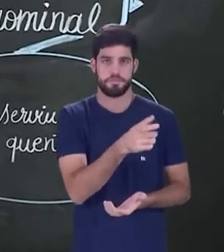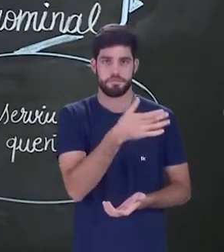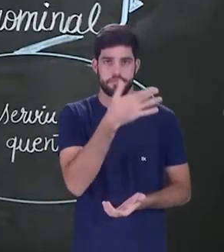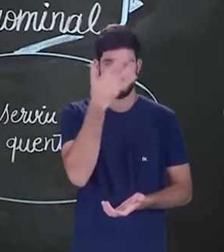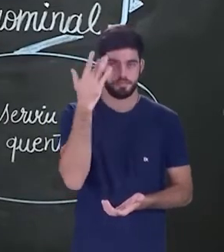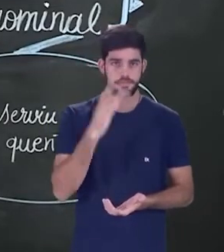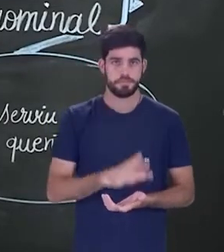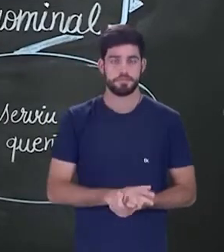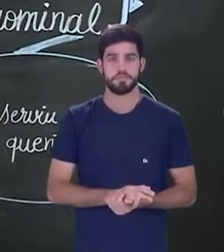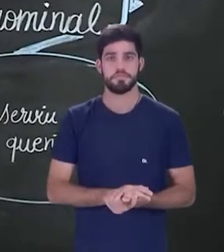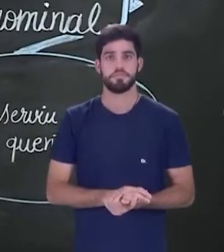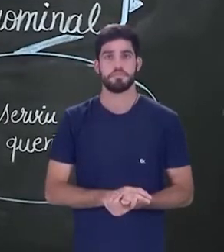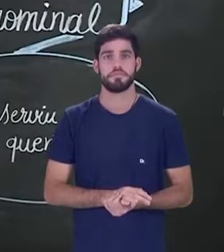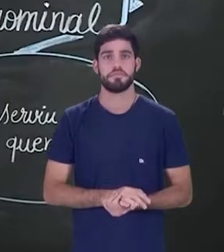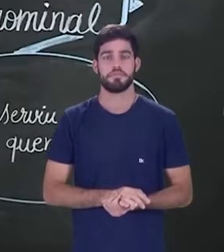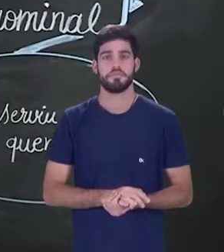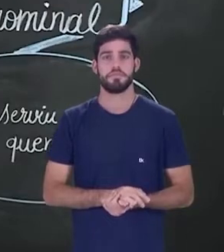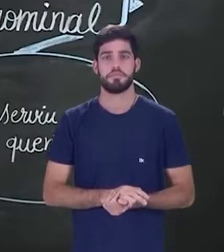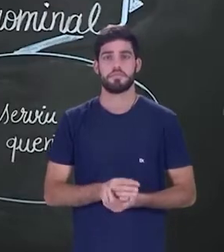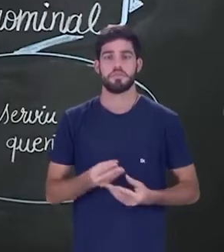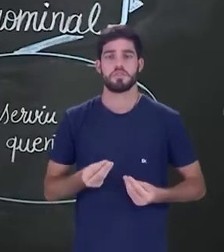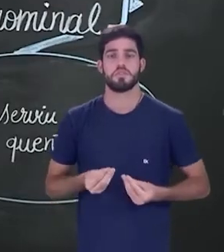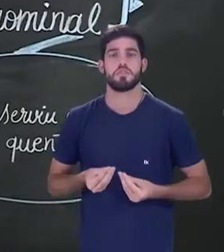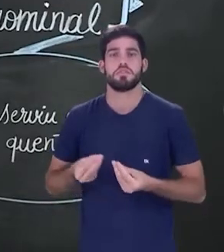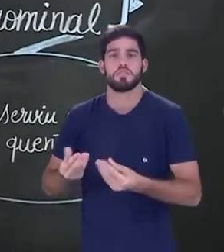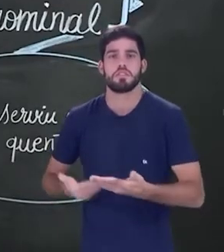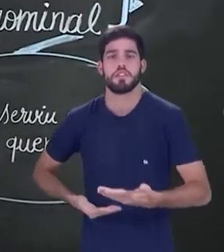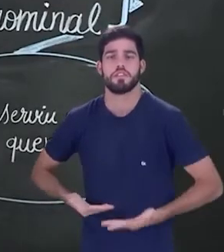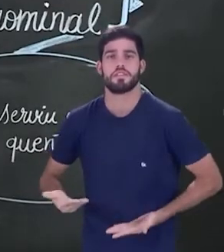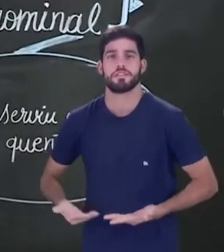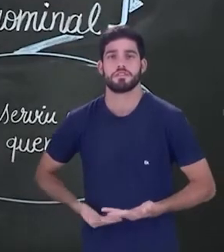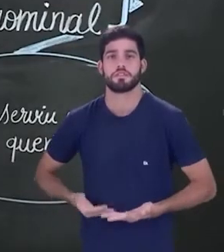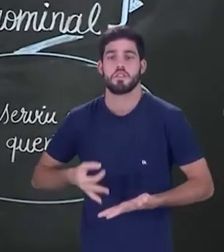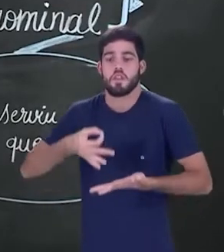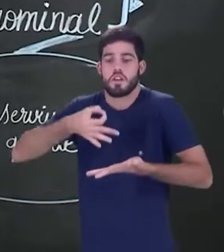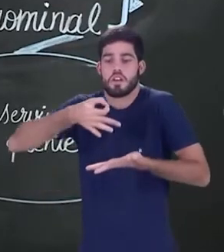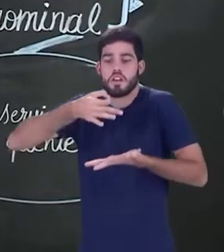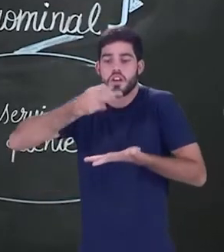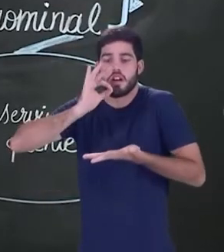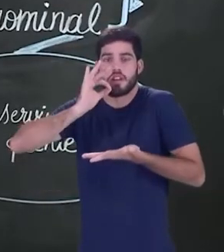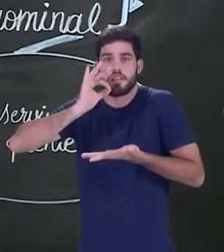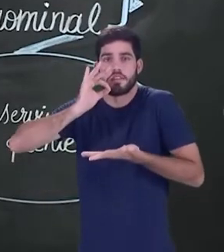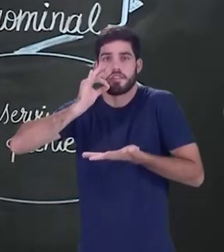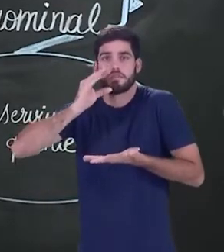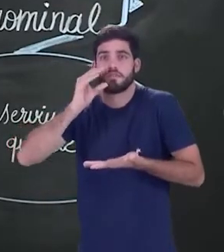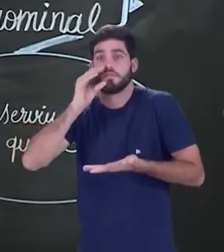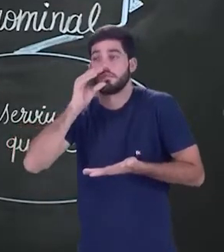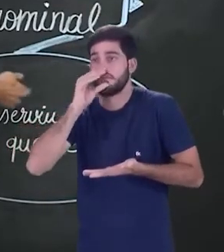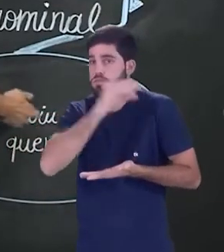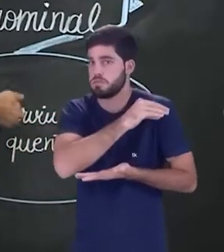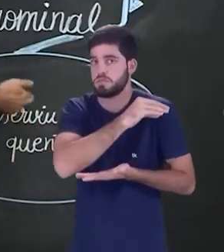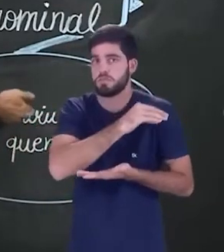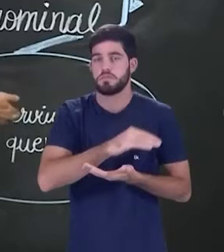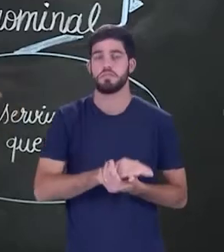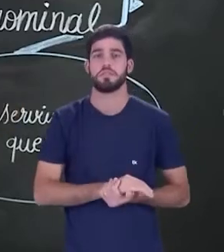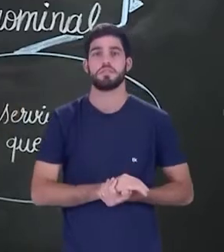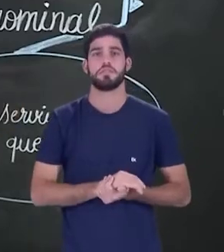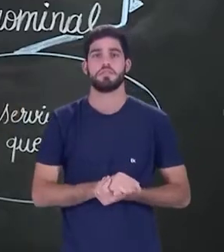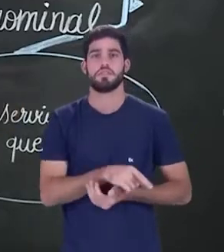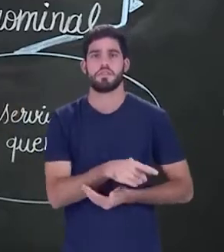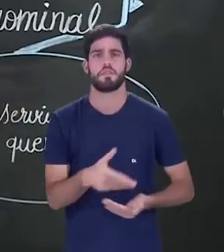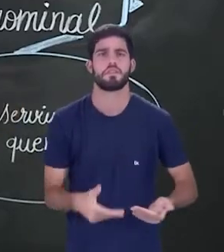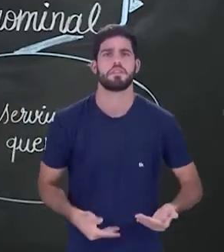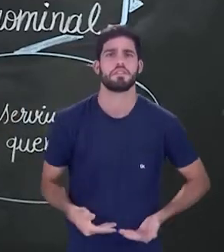só o acompanha. Serviu um café muito quente. Perceba, a ação de